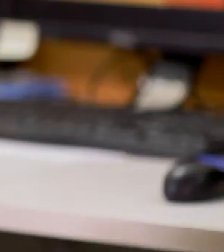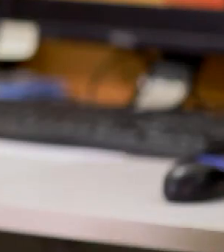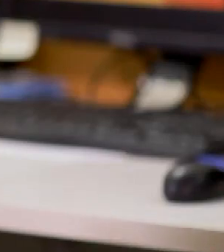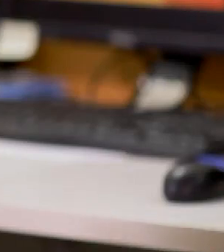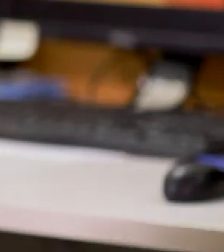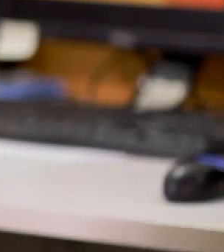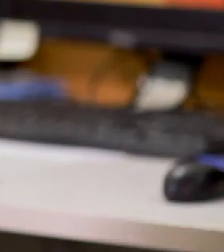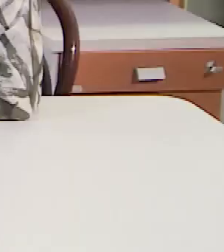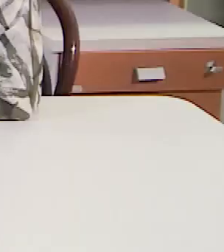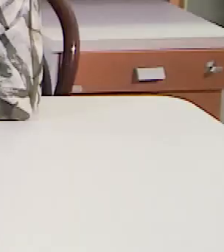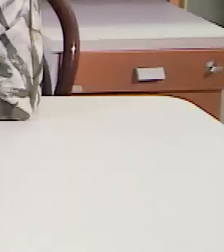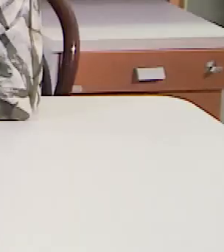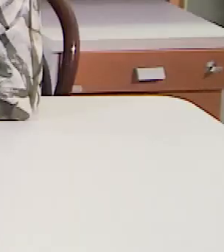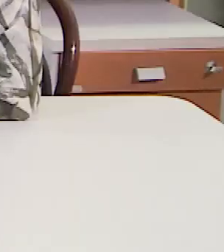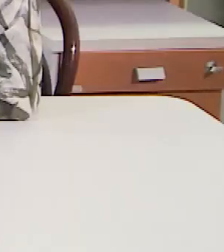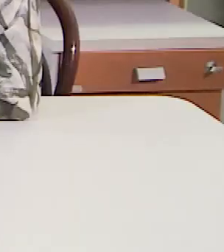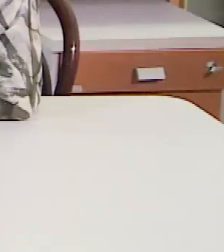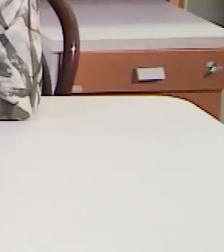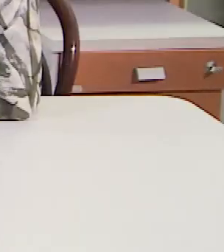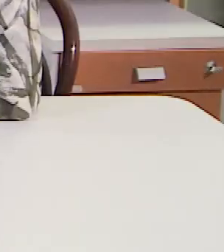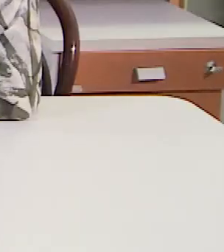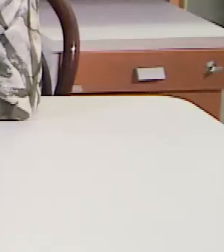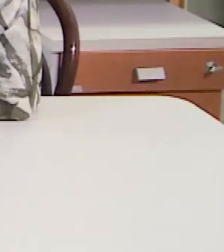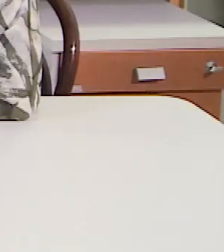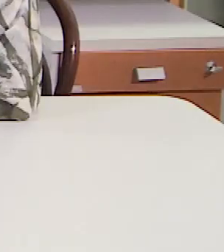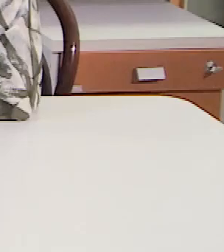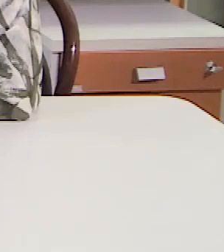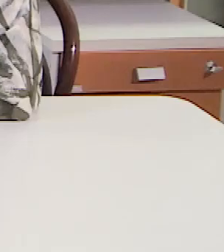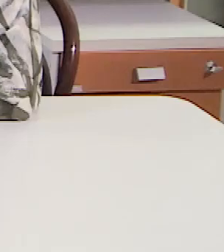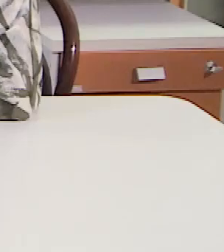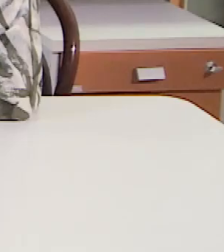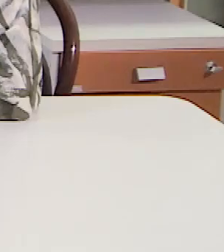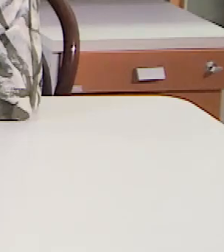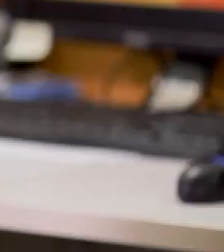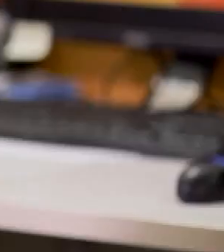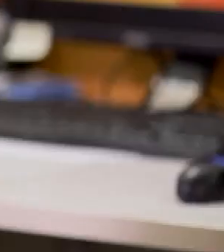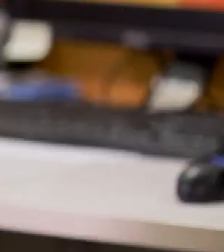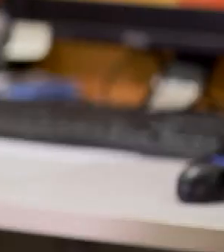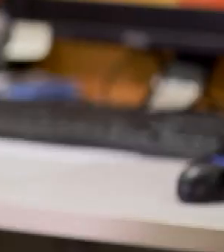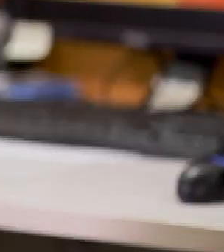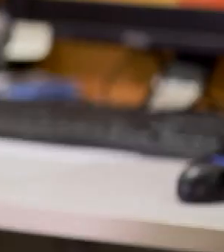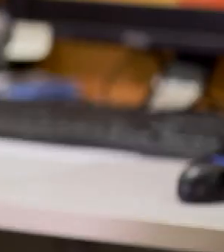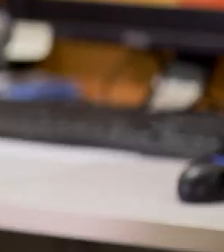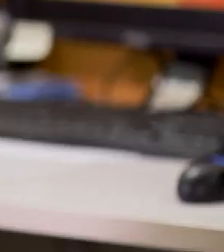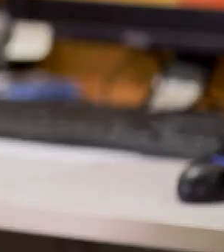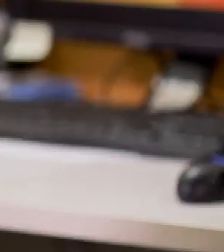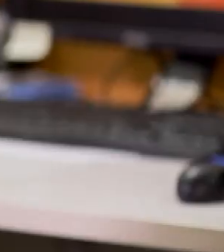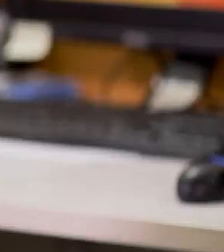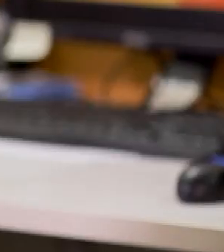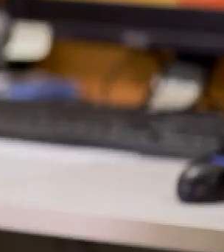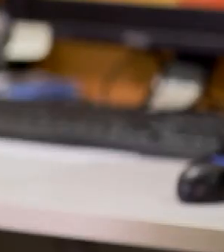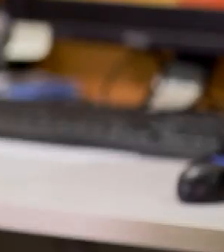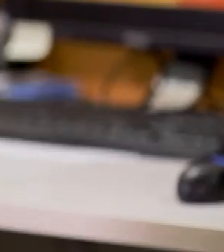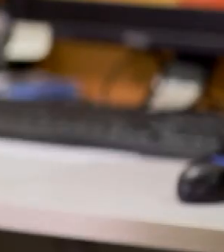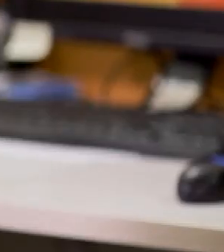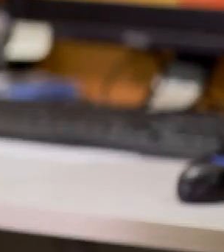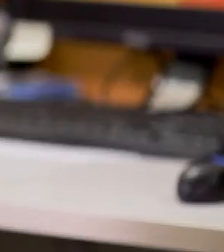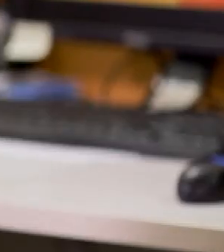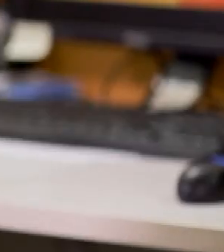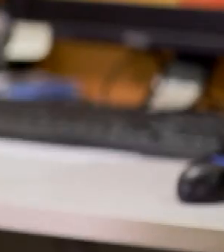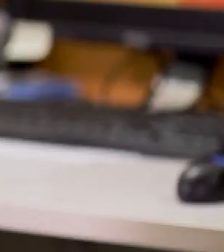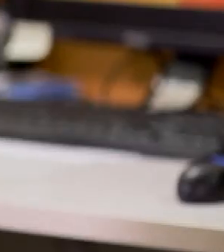Paradinha Cerebral, que é um joguete com a minha deficiência. E essa peça contou